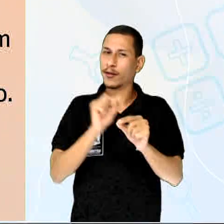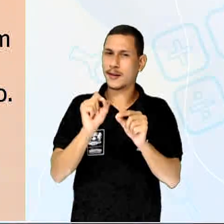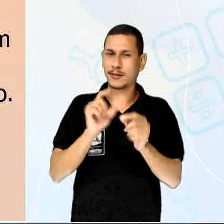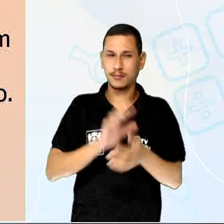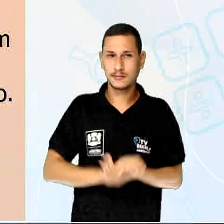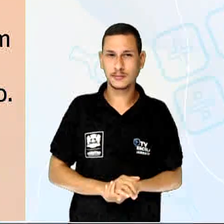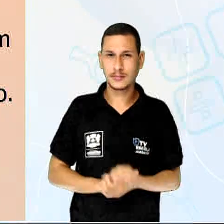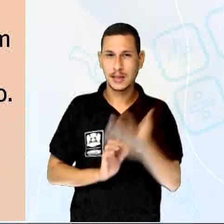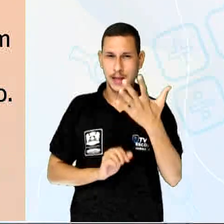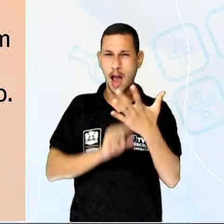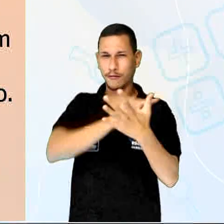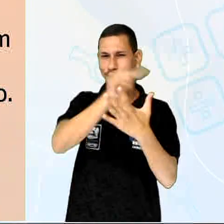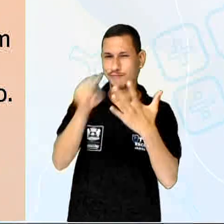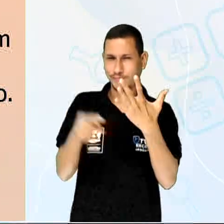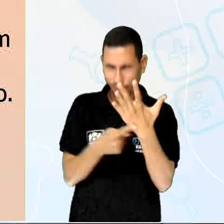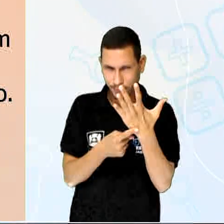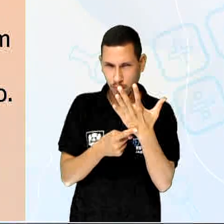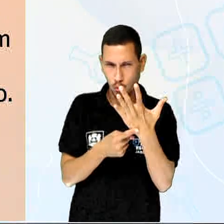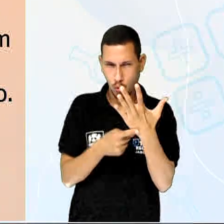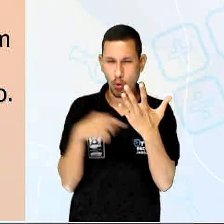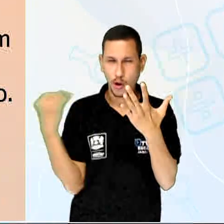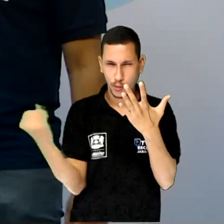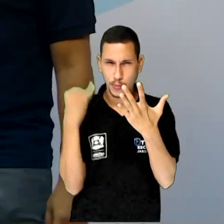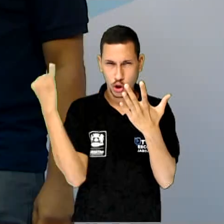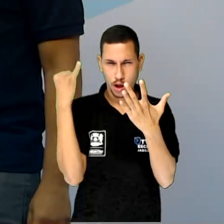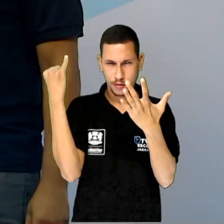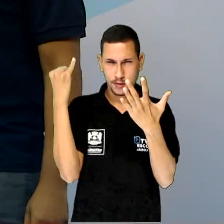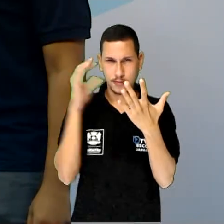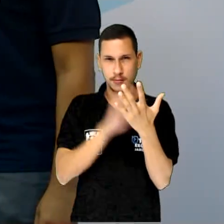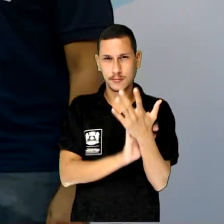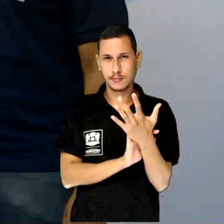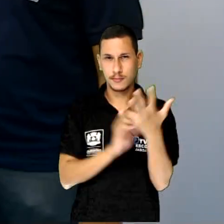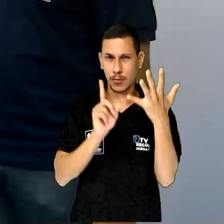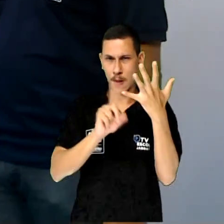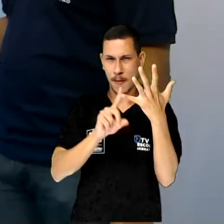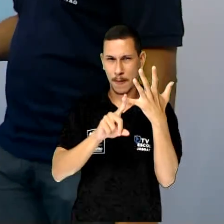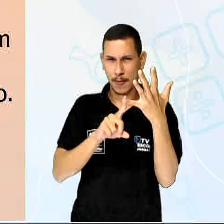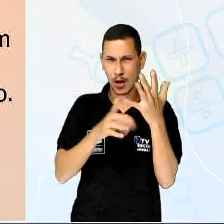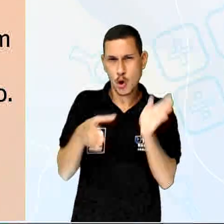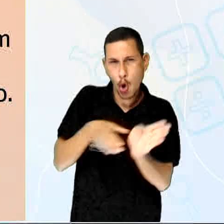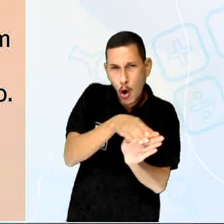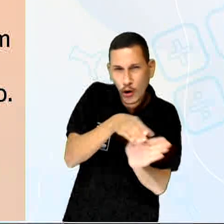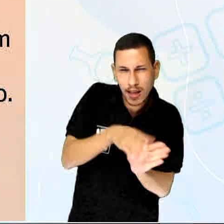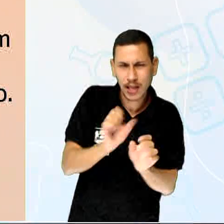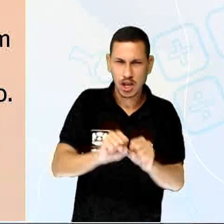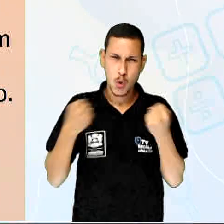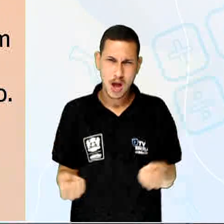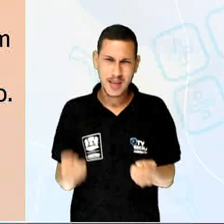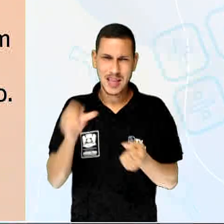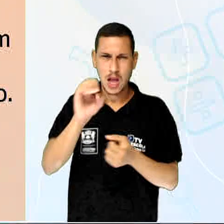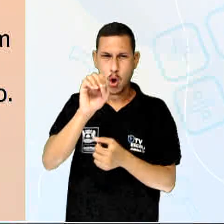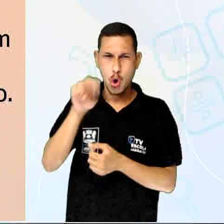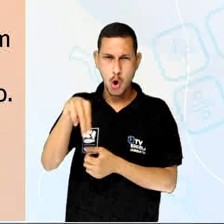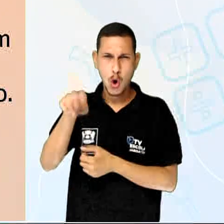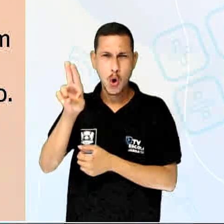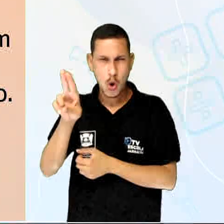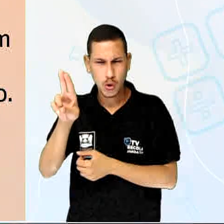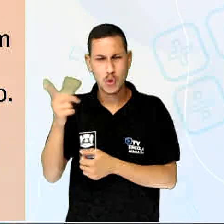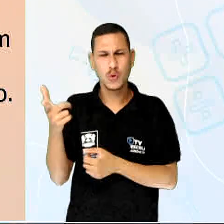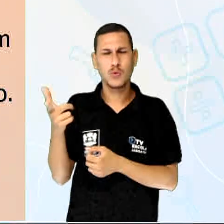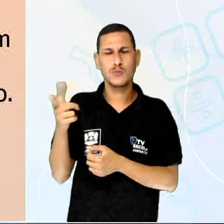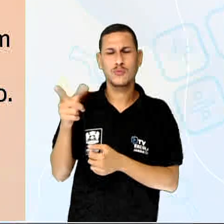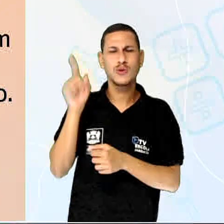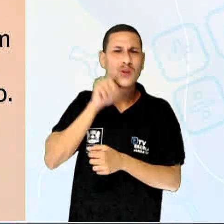menos 5 cúpulas importantes. A primeira, Conselho de Segurança da ONU, onde os Estados Unidos é membro